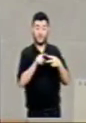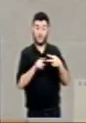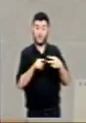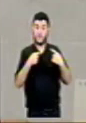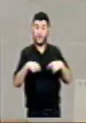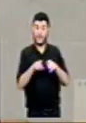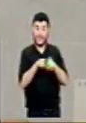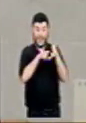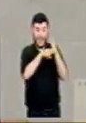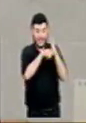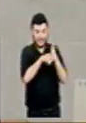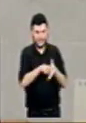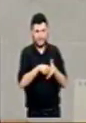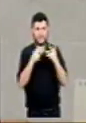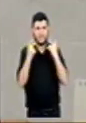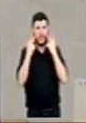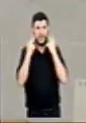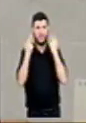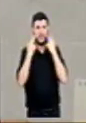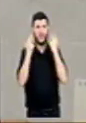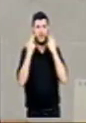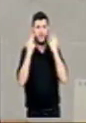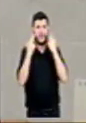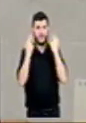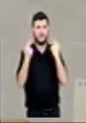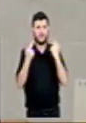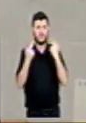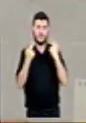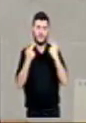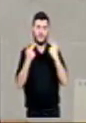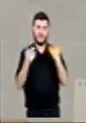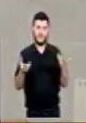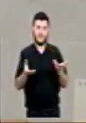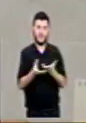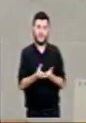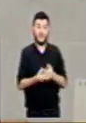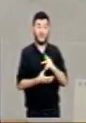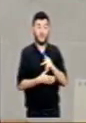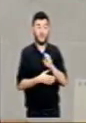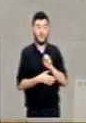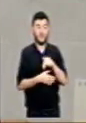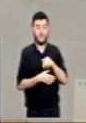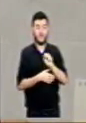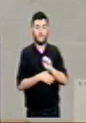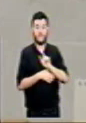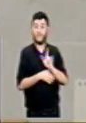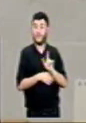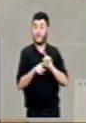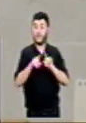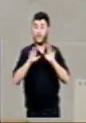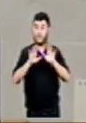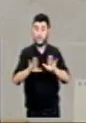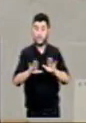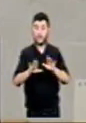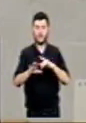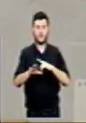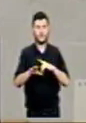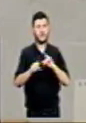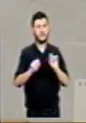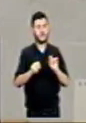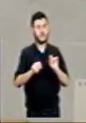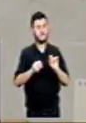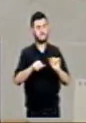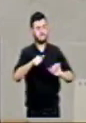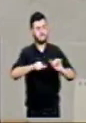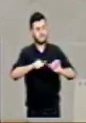mais naturalmente no curso da ação penal, estão sendo examinados ainda